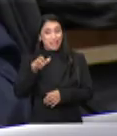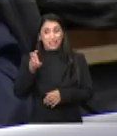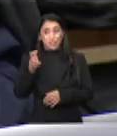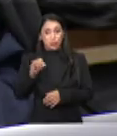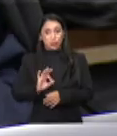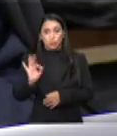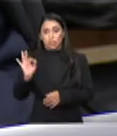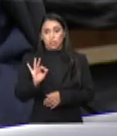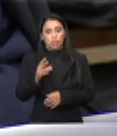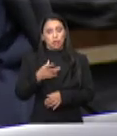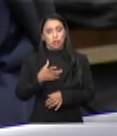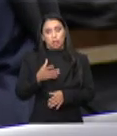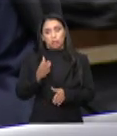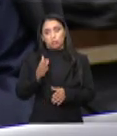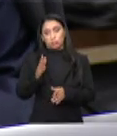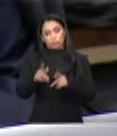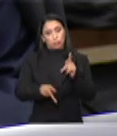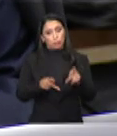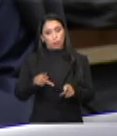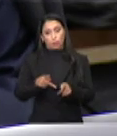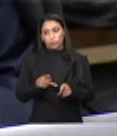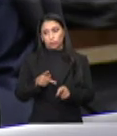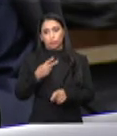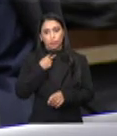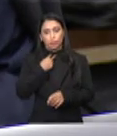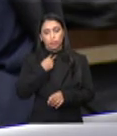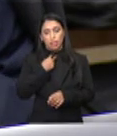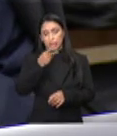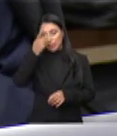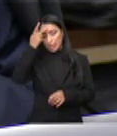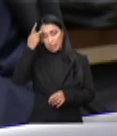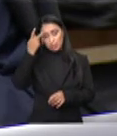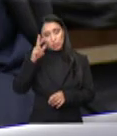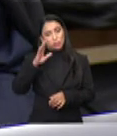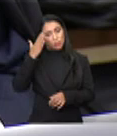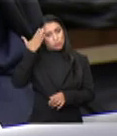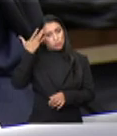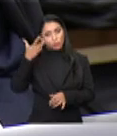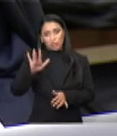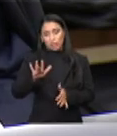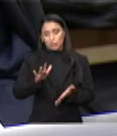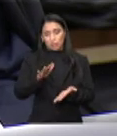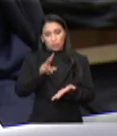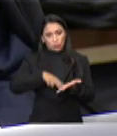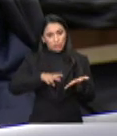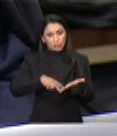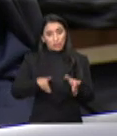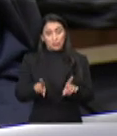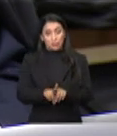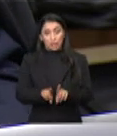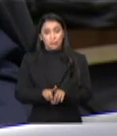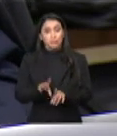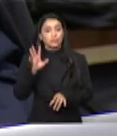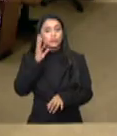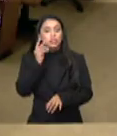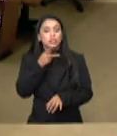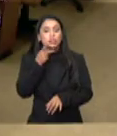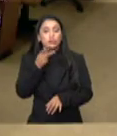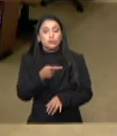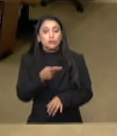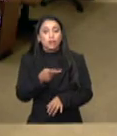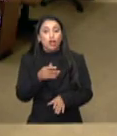da população, e os analfabetos também não votavam, que ia outro tanto. E o voto ao analfabeto só